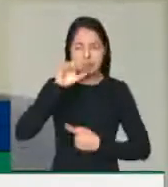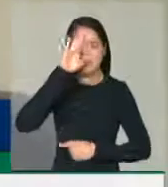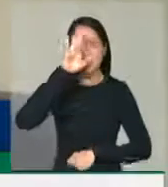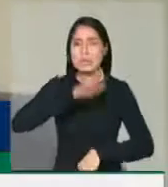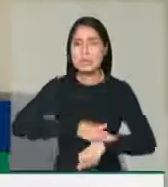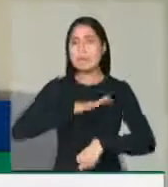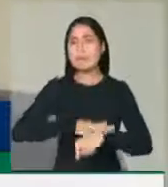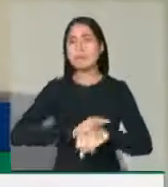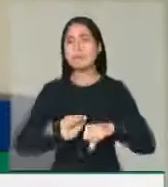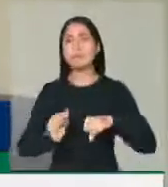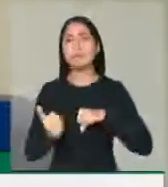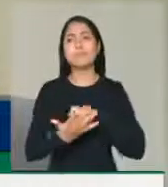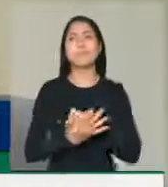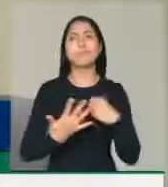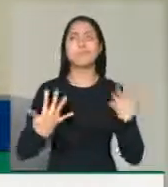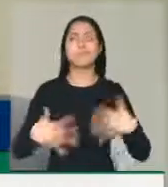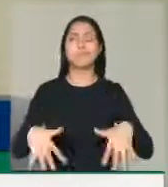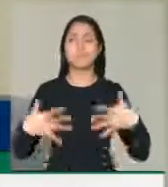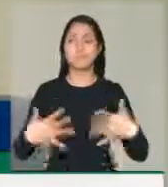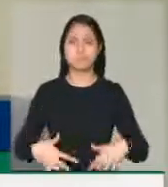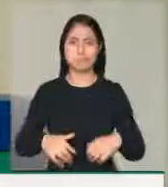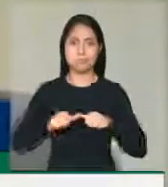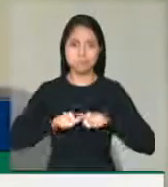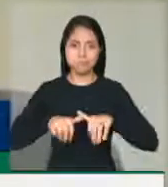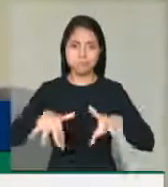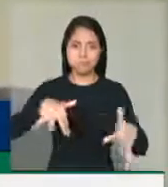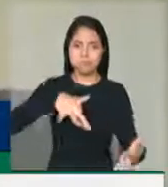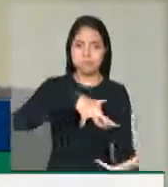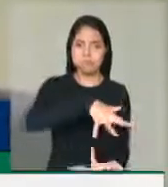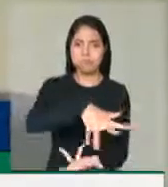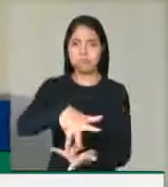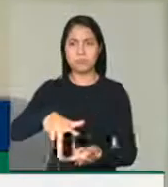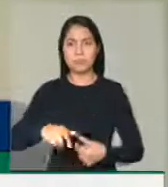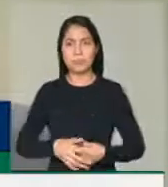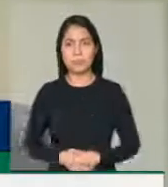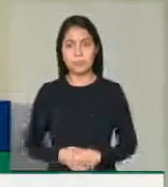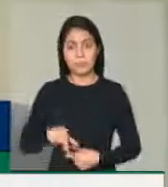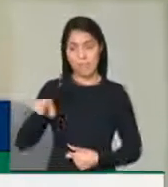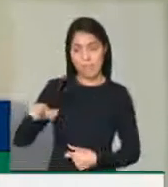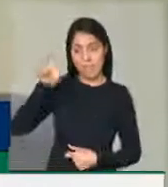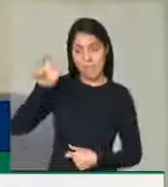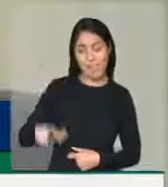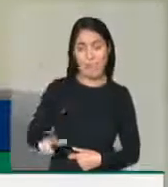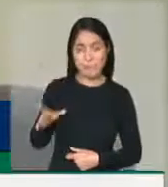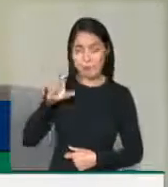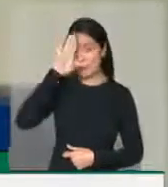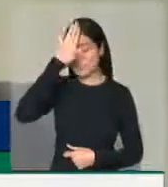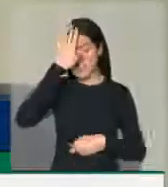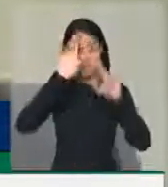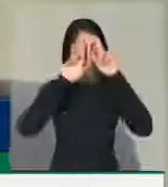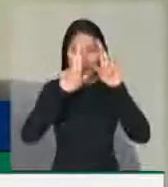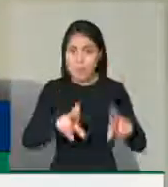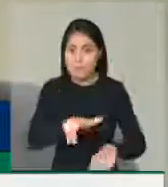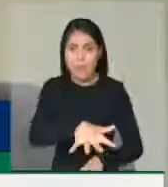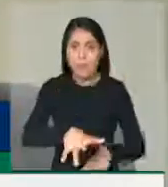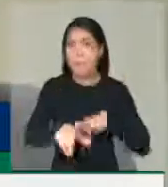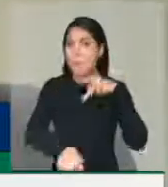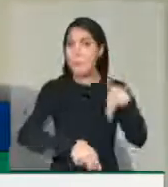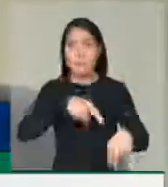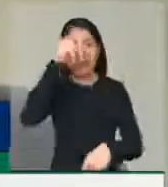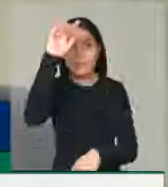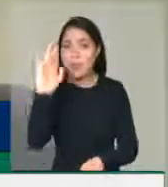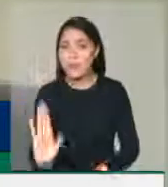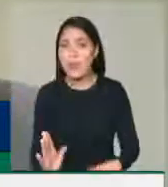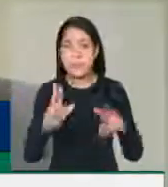da pandemia o presidente bolsonaro presidente rodrigo maia não respeita o povo brasileiro não respeita a organização mundial